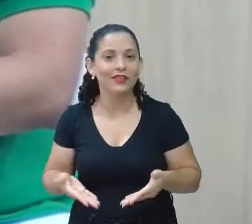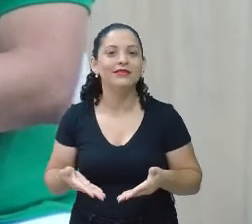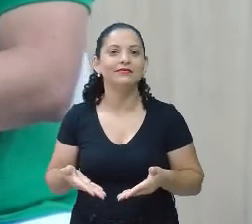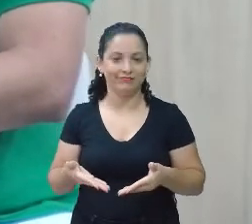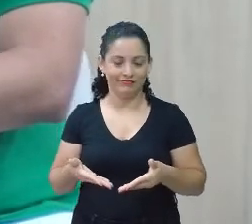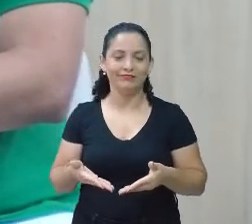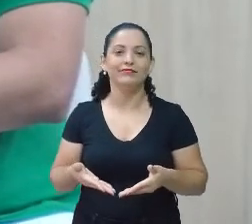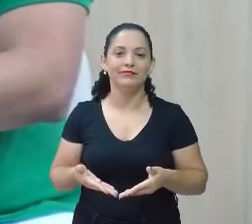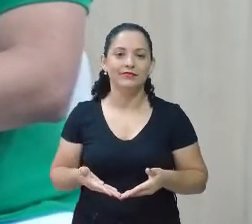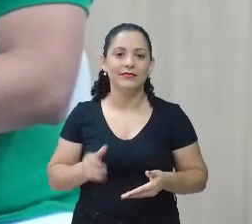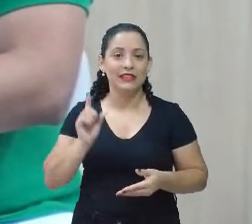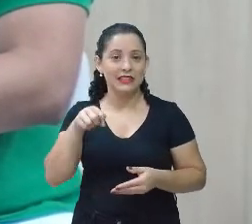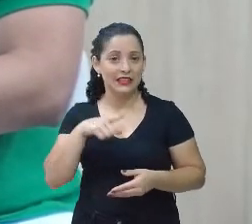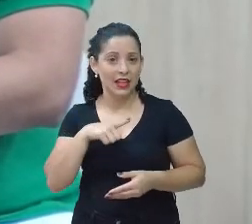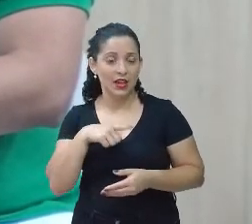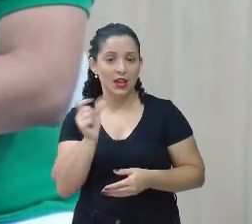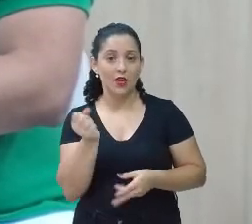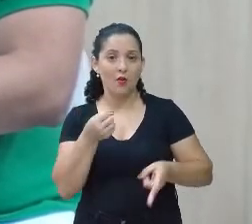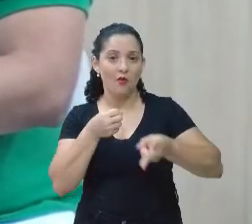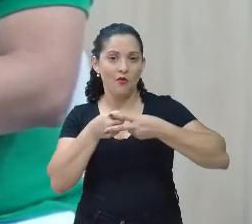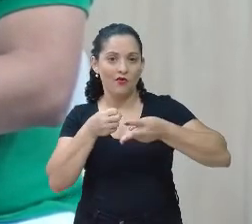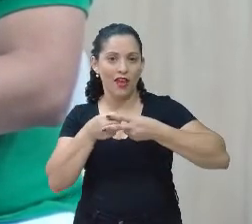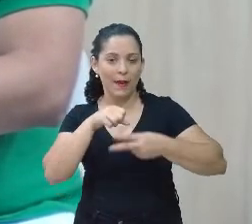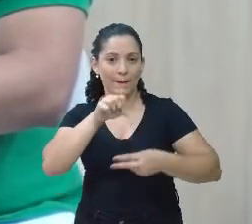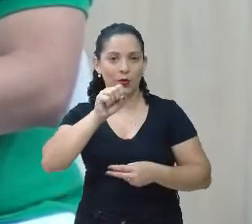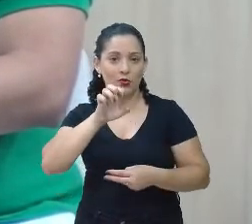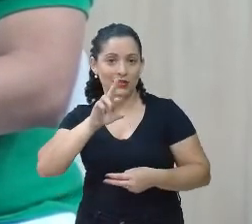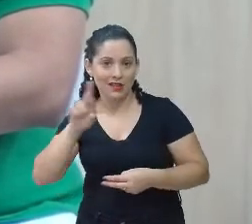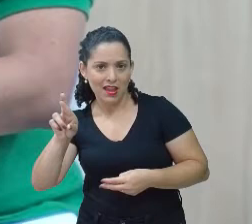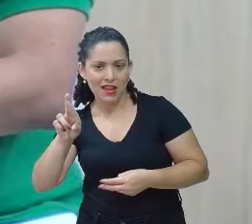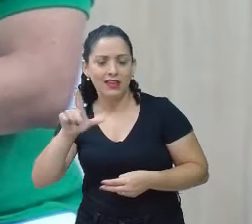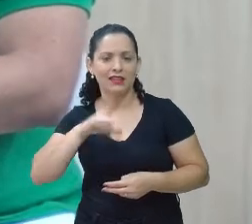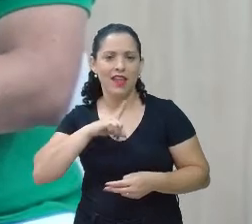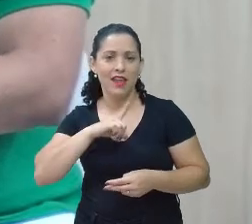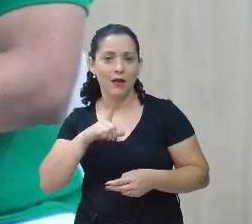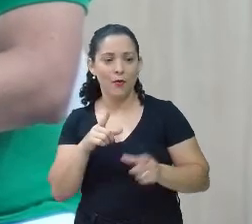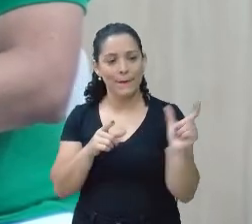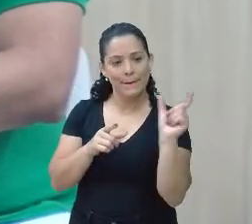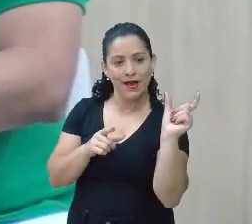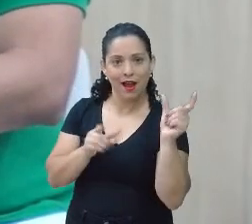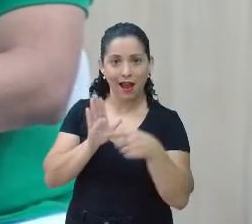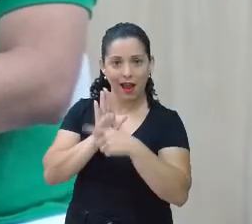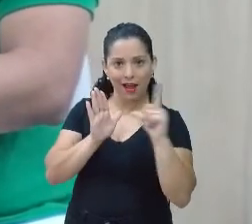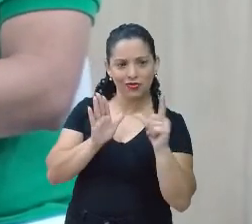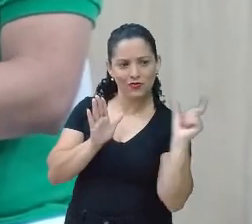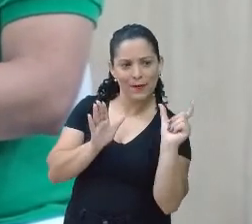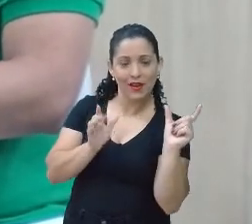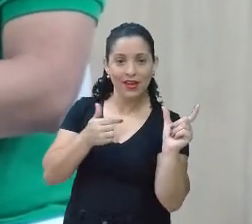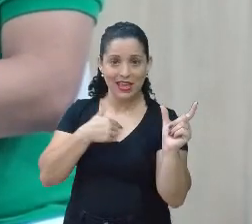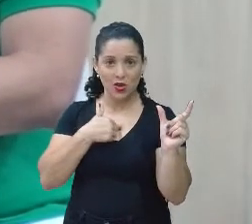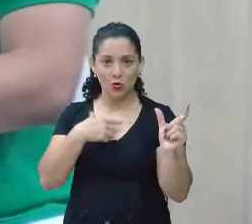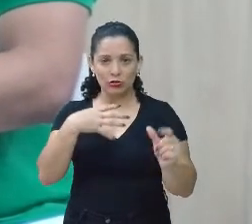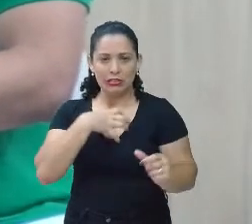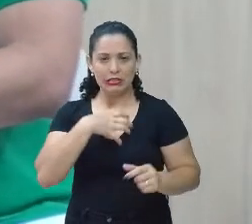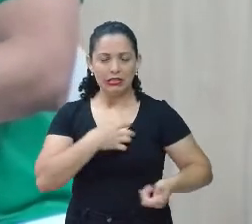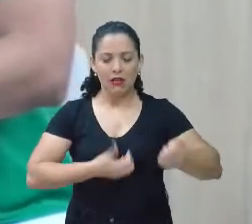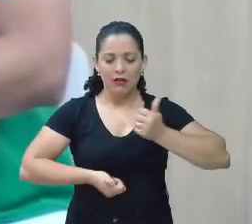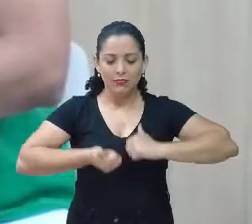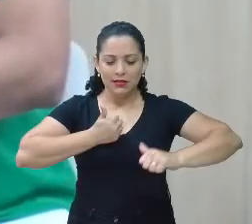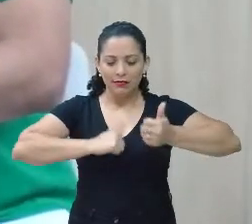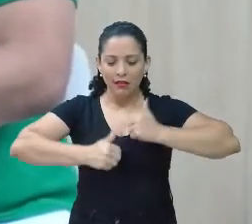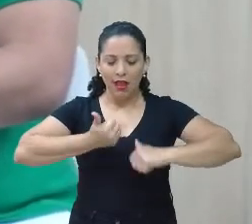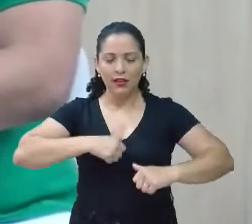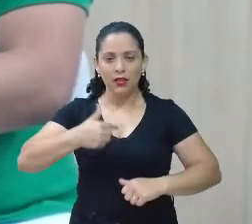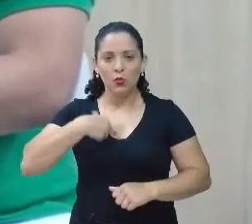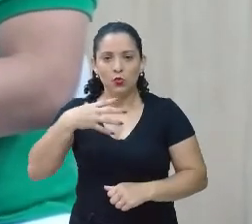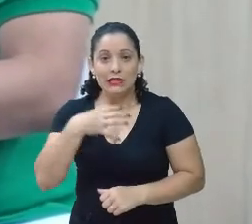estar. Quando é o verbo ser, vai ter alguma profissão, algum adjetivo. Eu sou ansioso, né? Eu estou